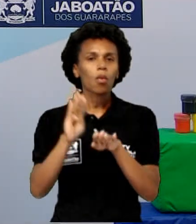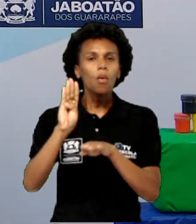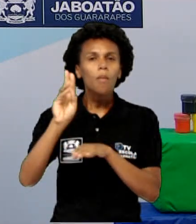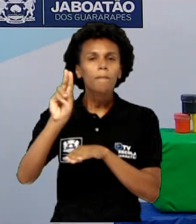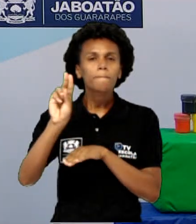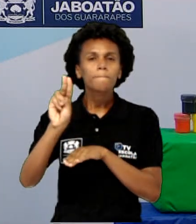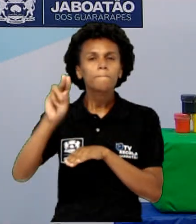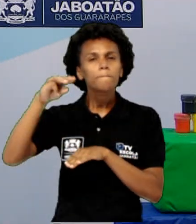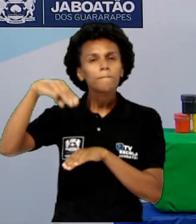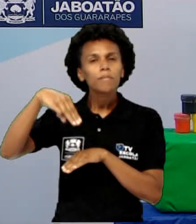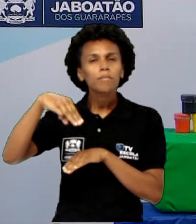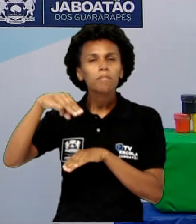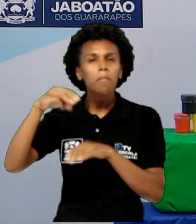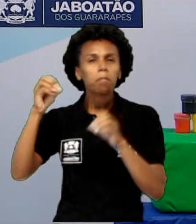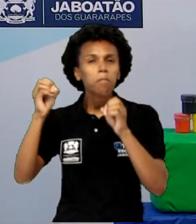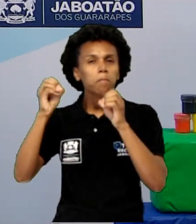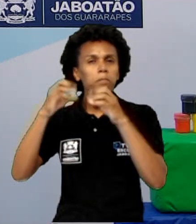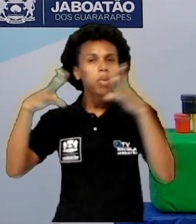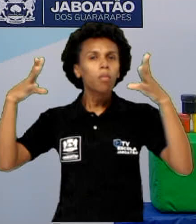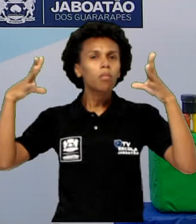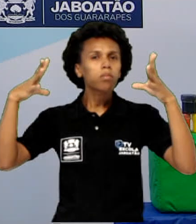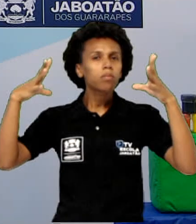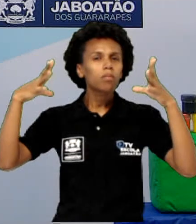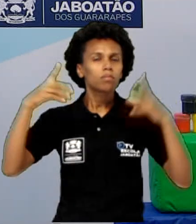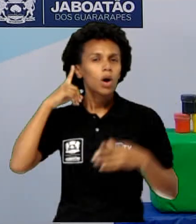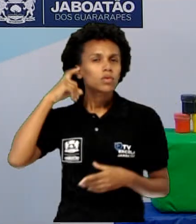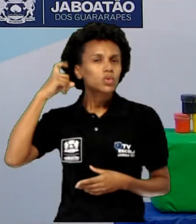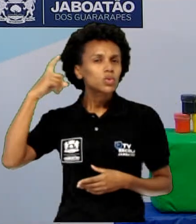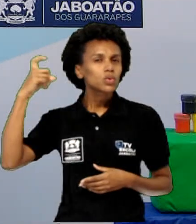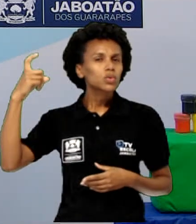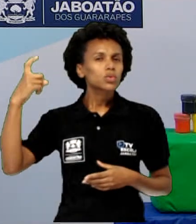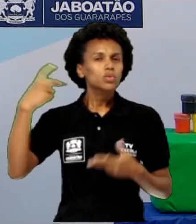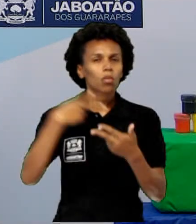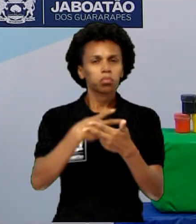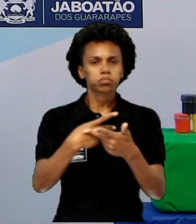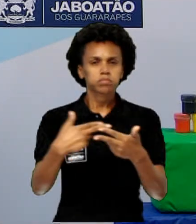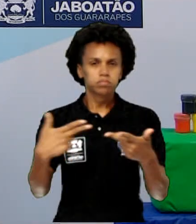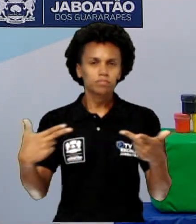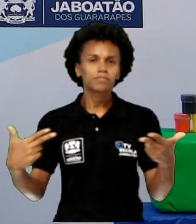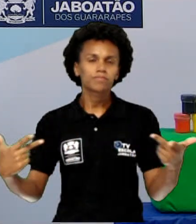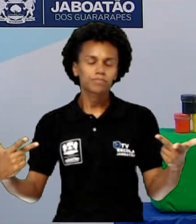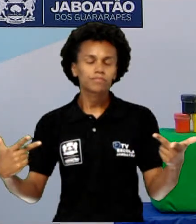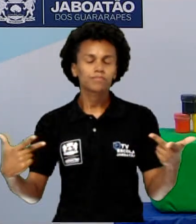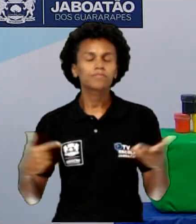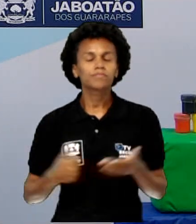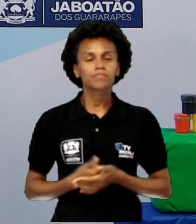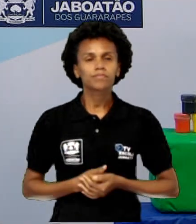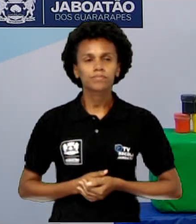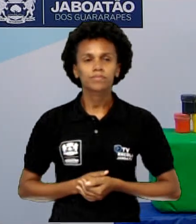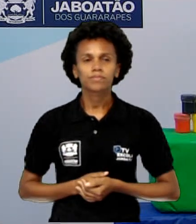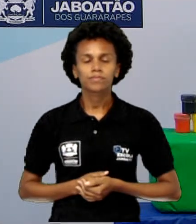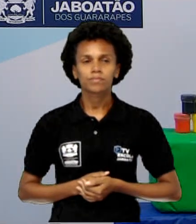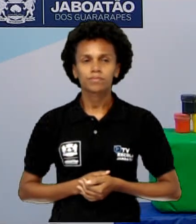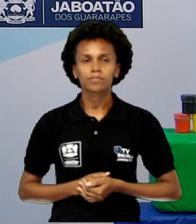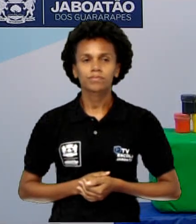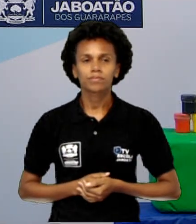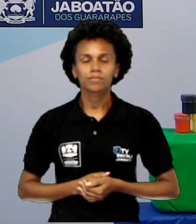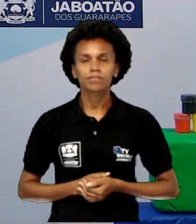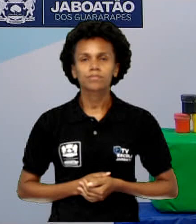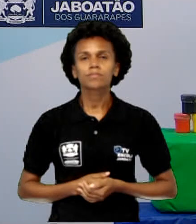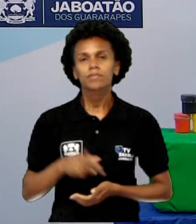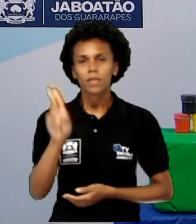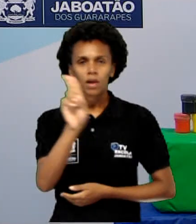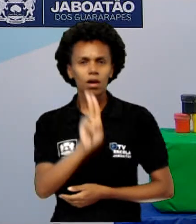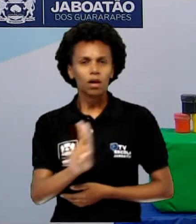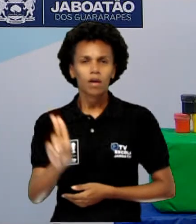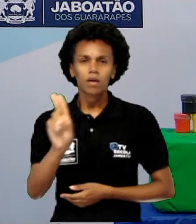vrum, né? São palavras que elas vão demonstrar sons, que elas vão expressar os sons. São muito usados nas histórias